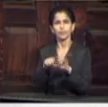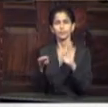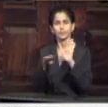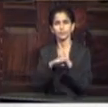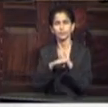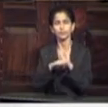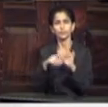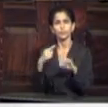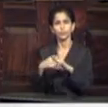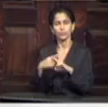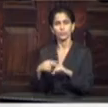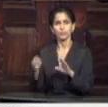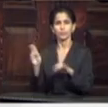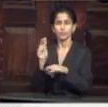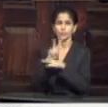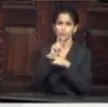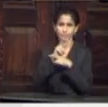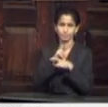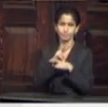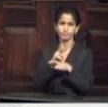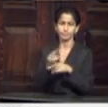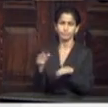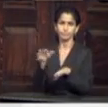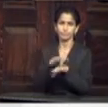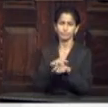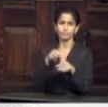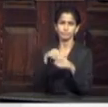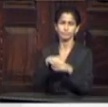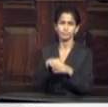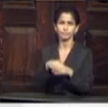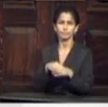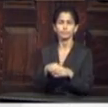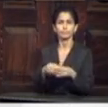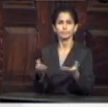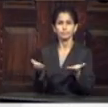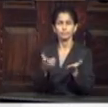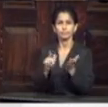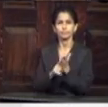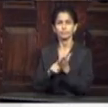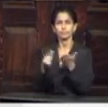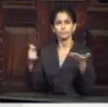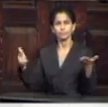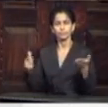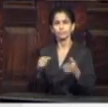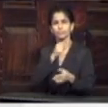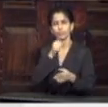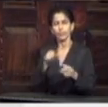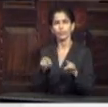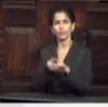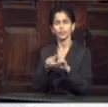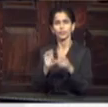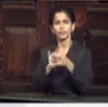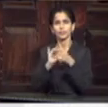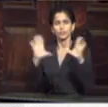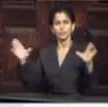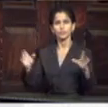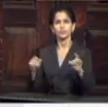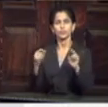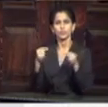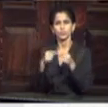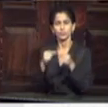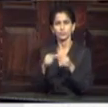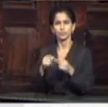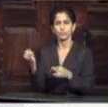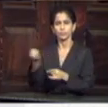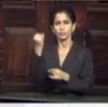a defesa da inclusão dos jornalistas tem a ver com a defesa da liberdade de imprensa, tem a ver com a valorização da liberdade de imprensa como um dos pilares importantes